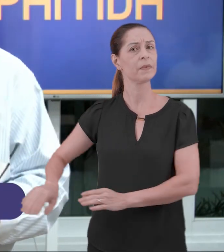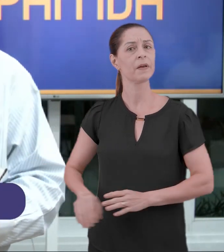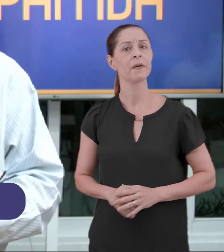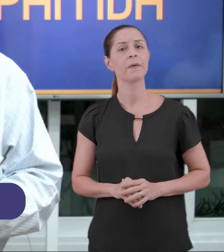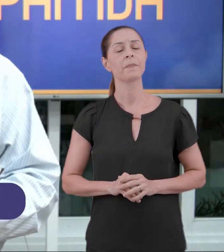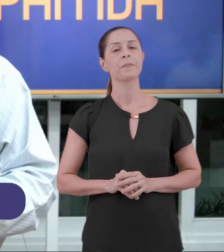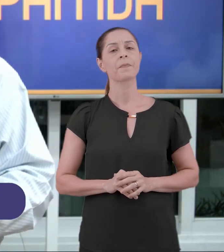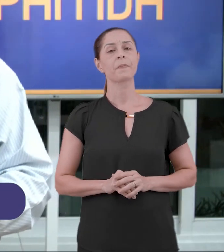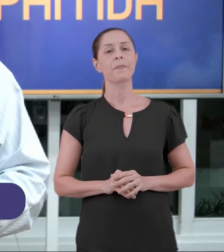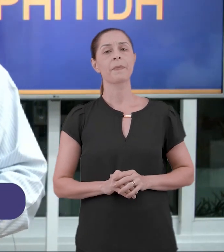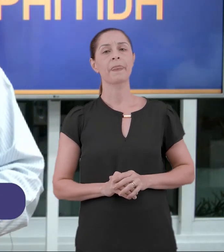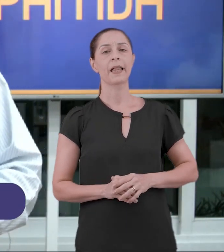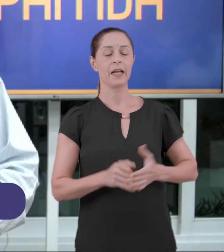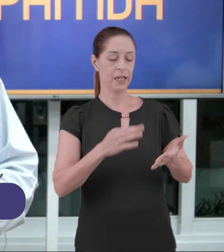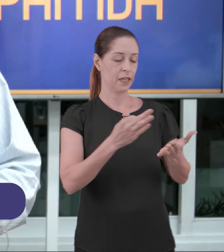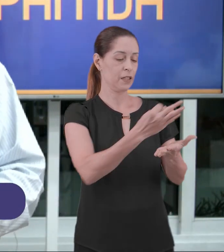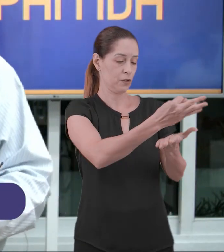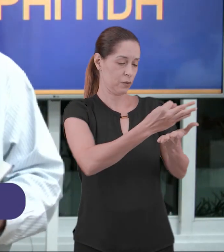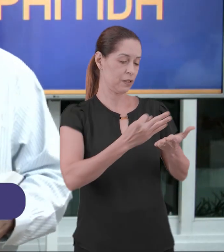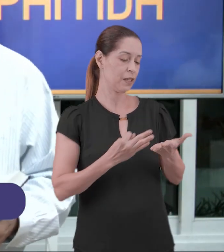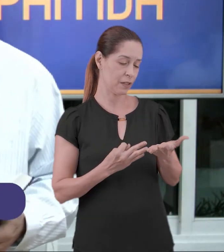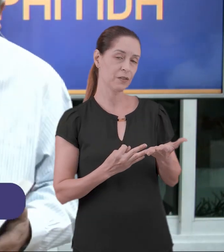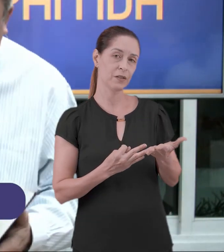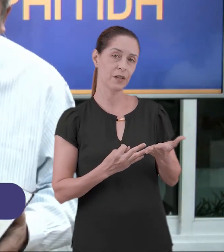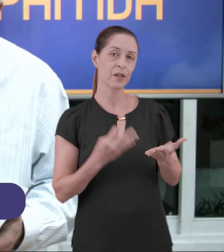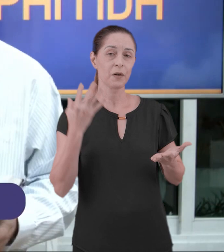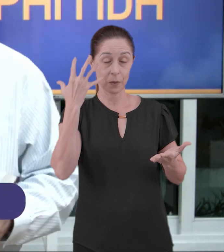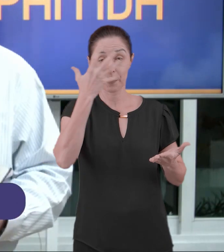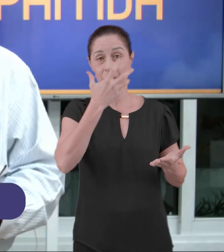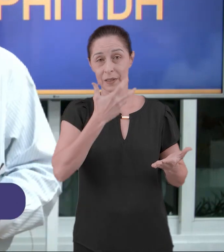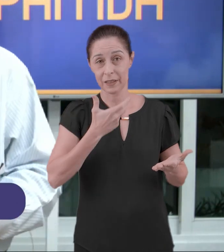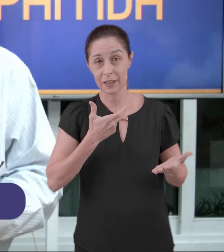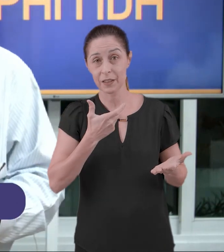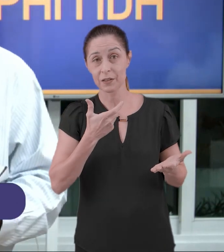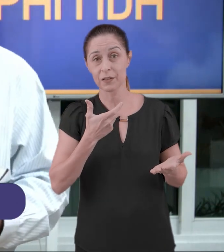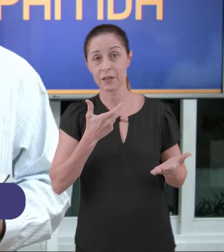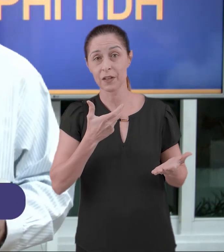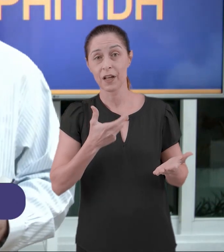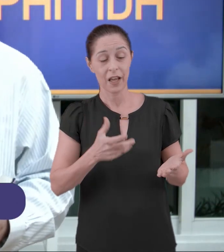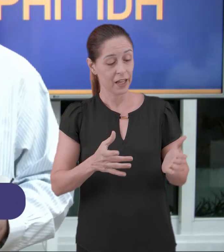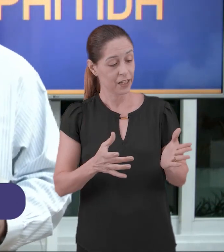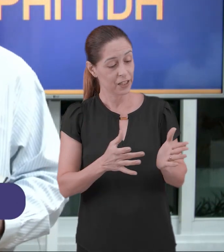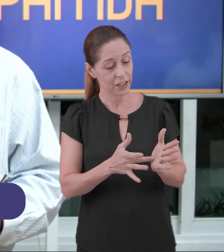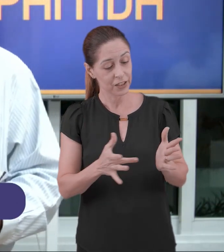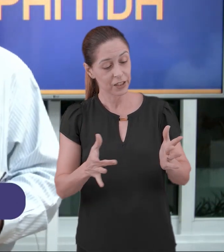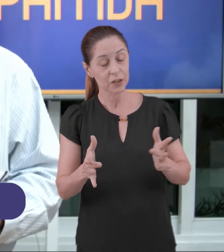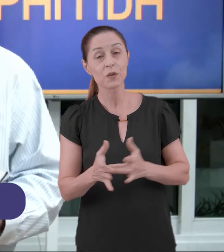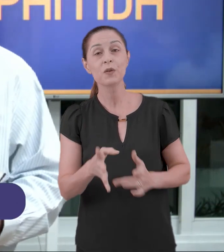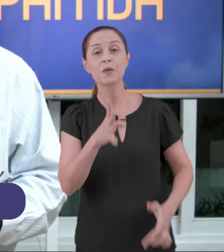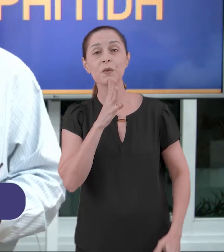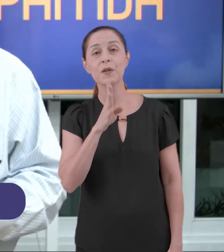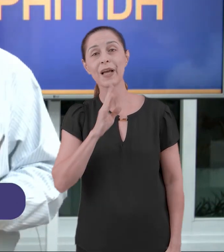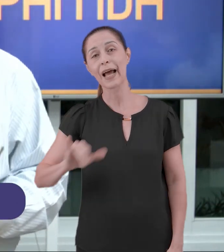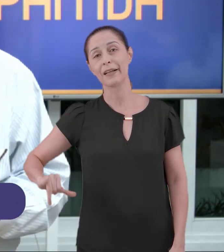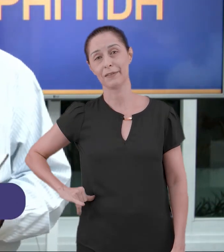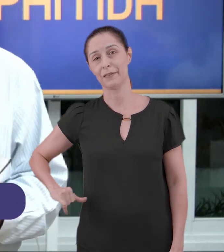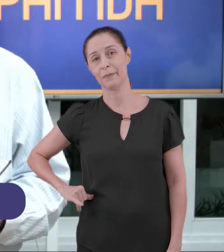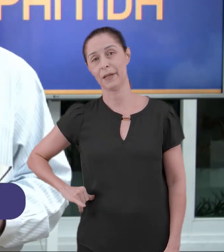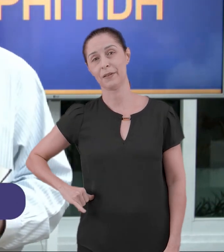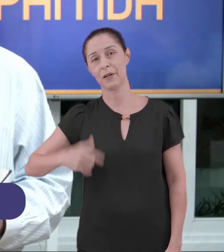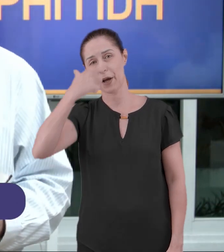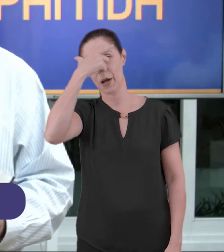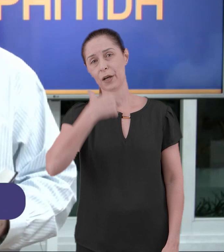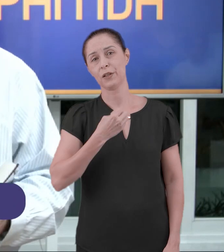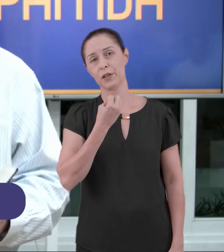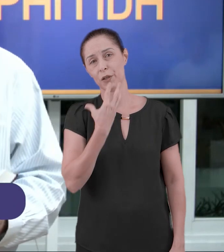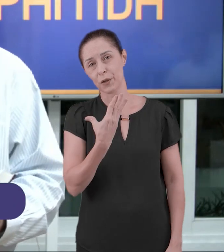Mas o que é bonito do texto é que Jesus, ele é o Senhor do sofrimento. Ele é generoso para com